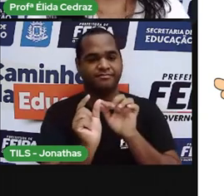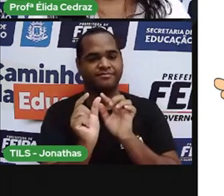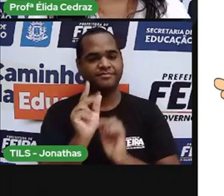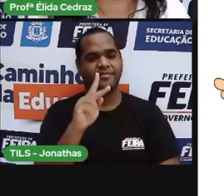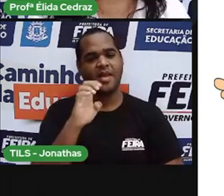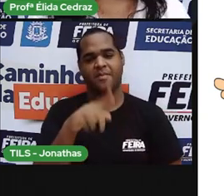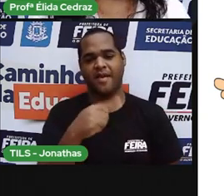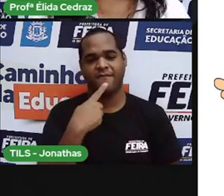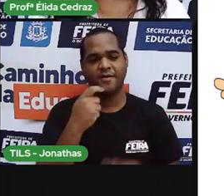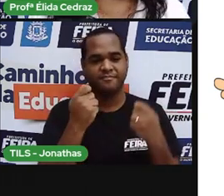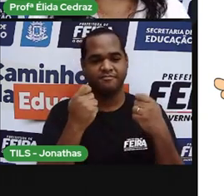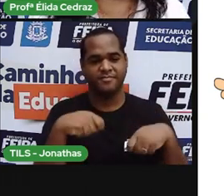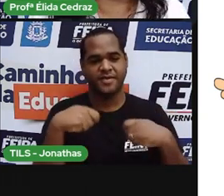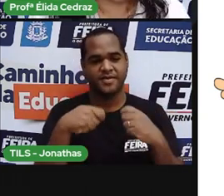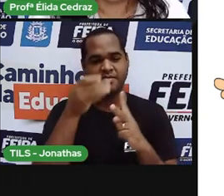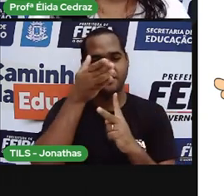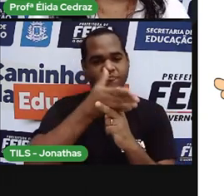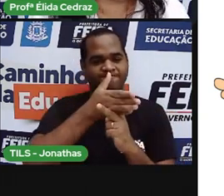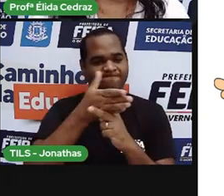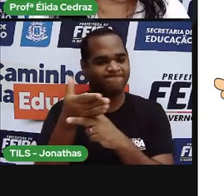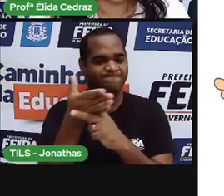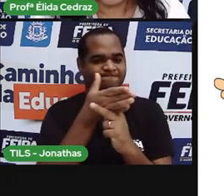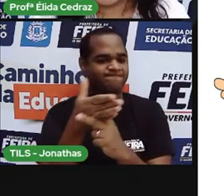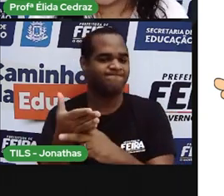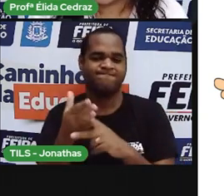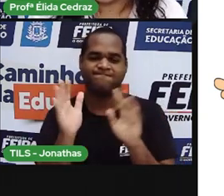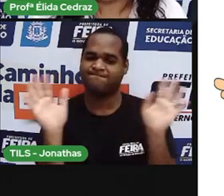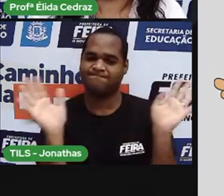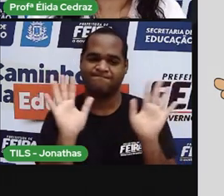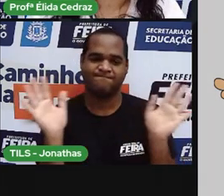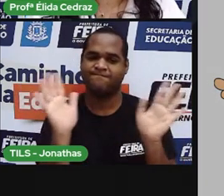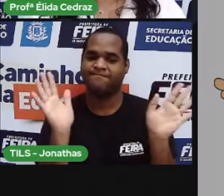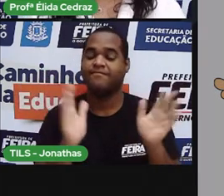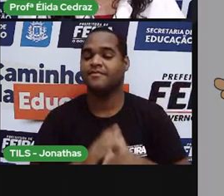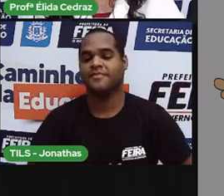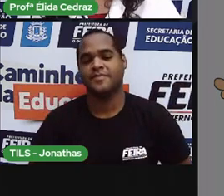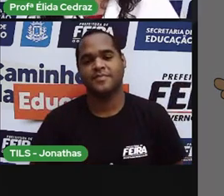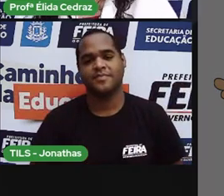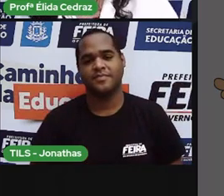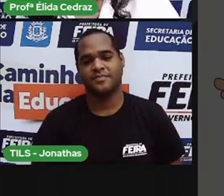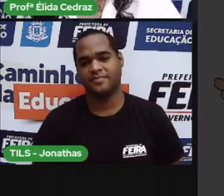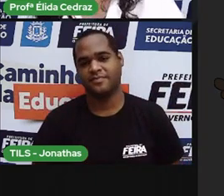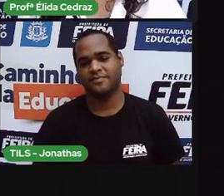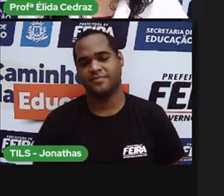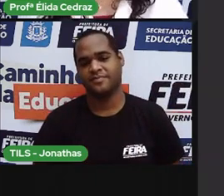a gente não precisa dividir as suas letrinhas.